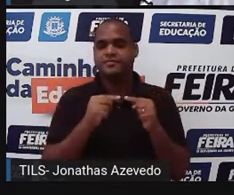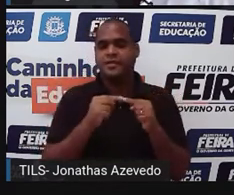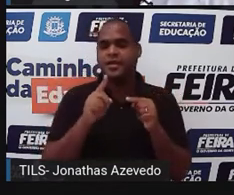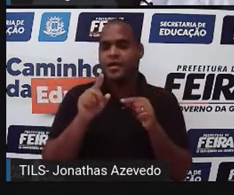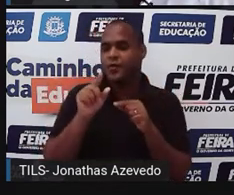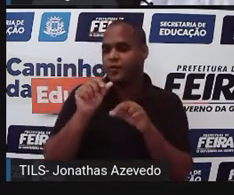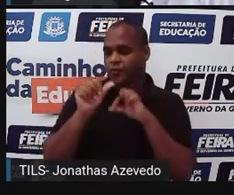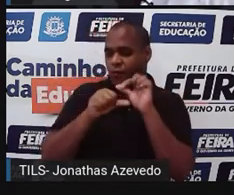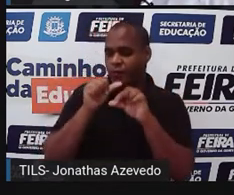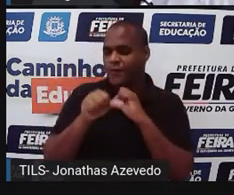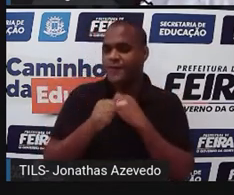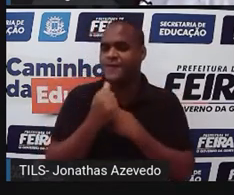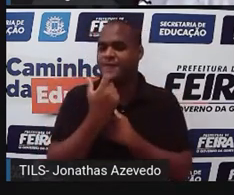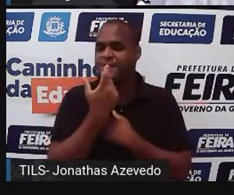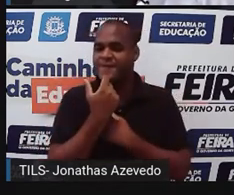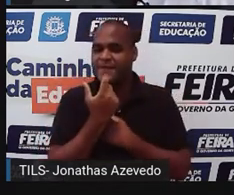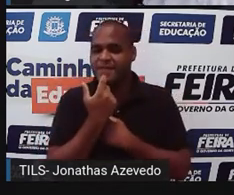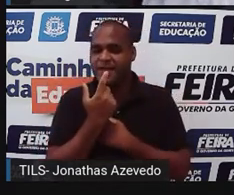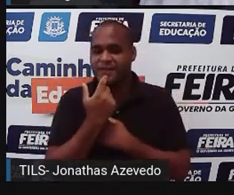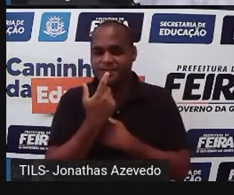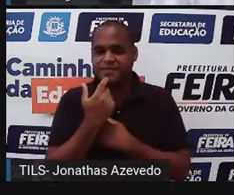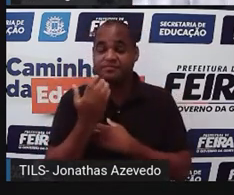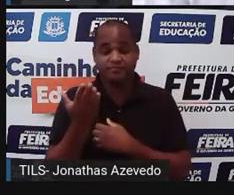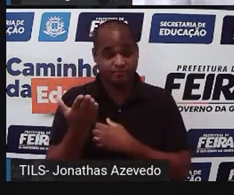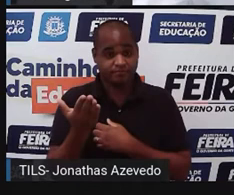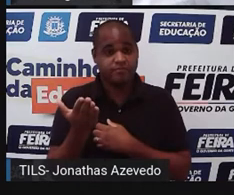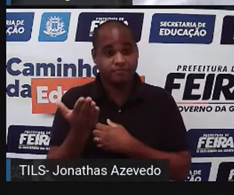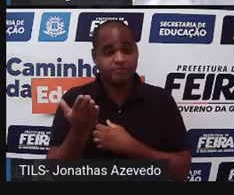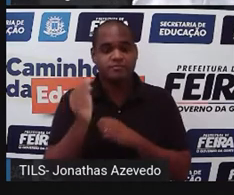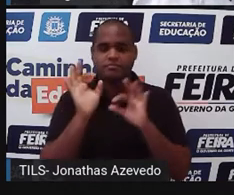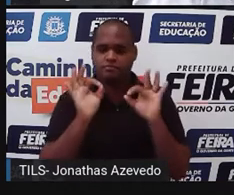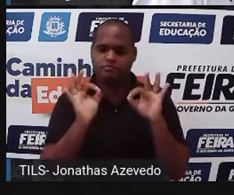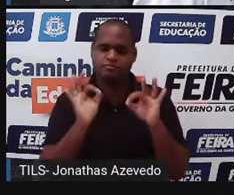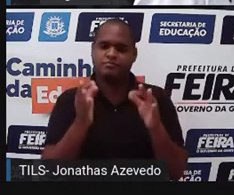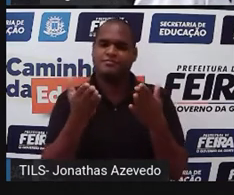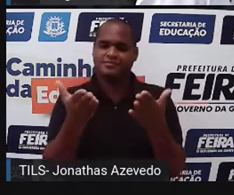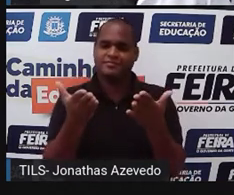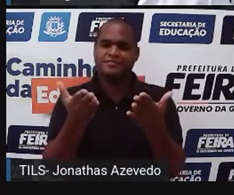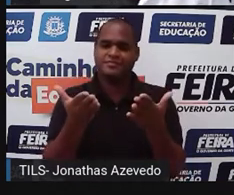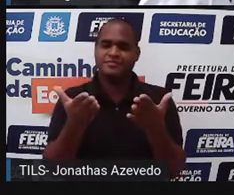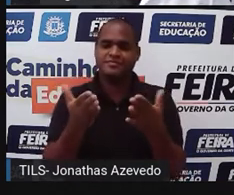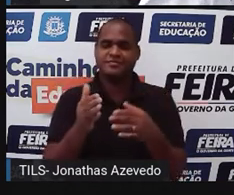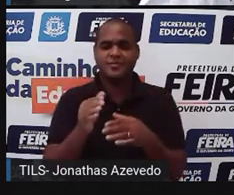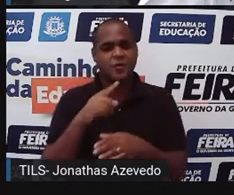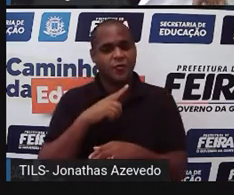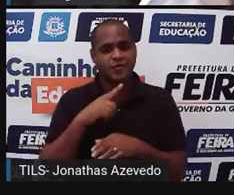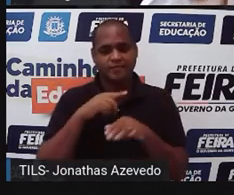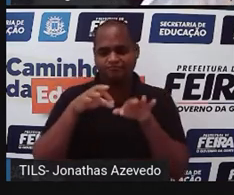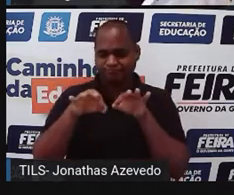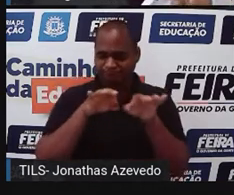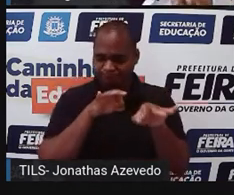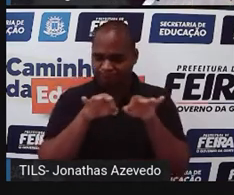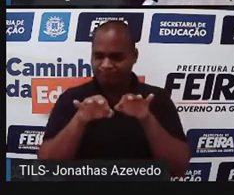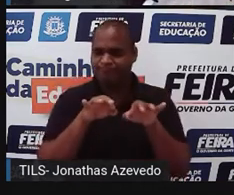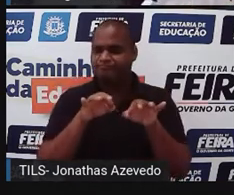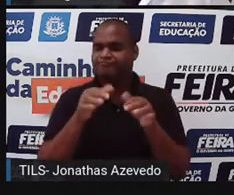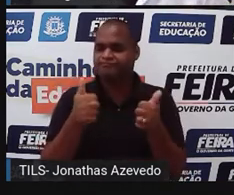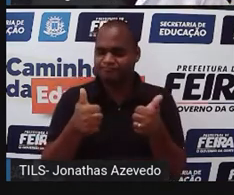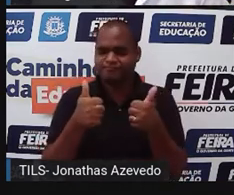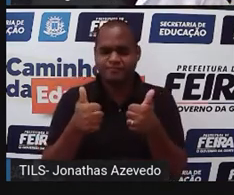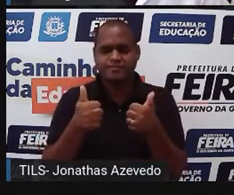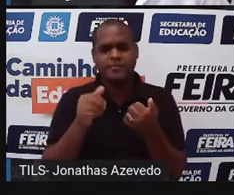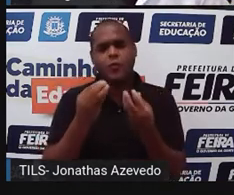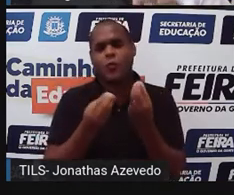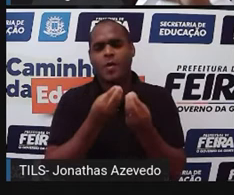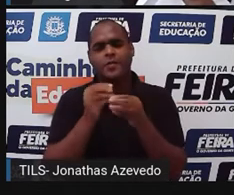e fiz ela de vermelho Olha só então tá aí essa figura que nós construímos essa construção